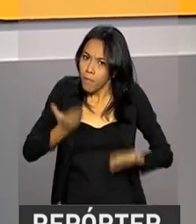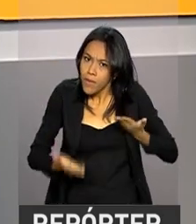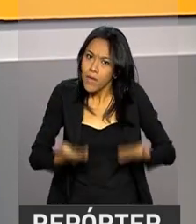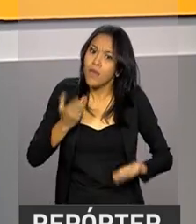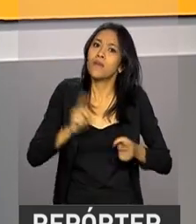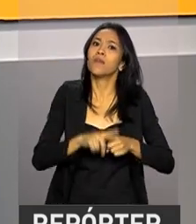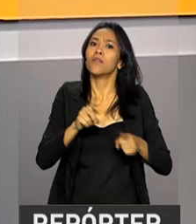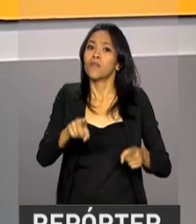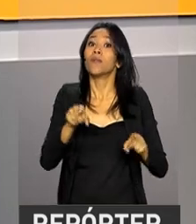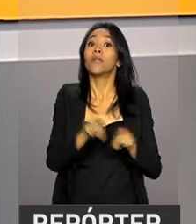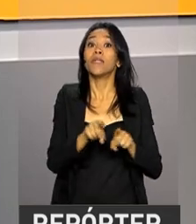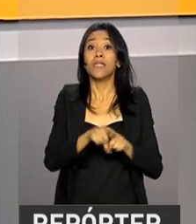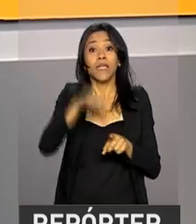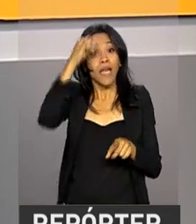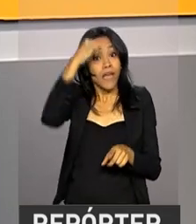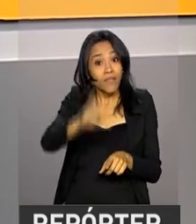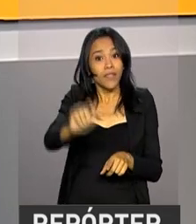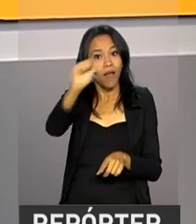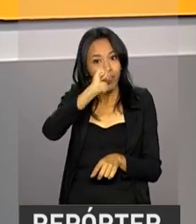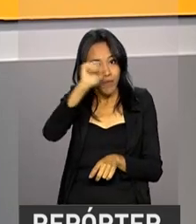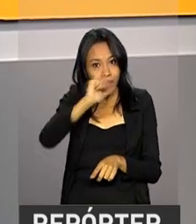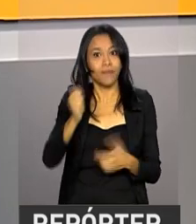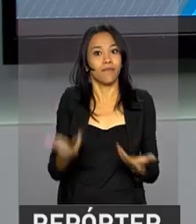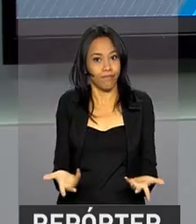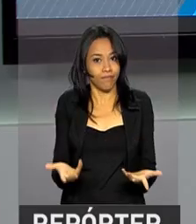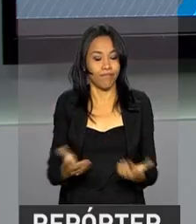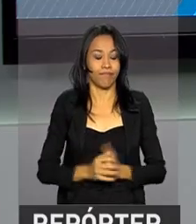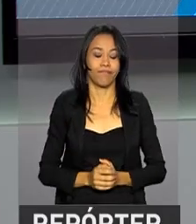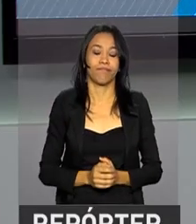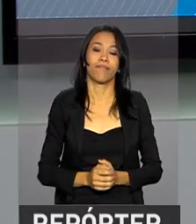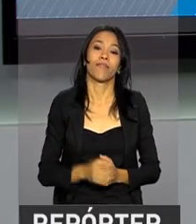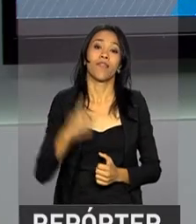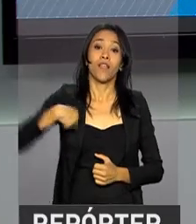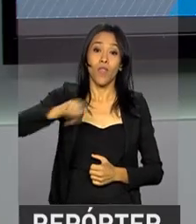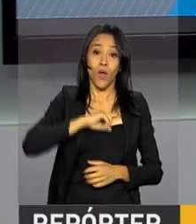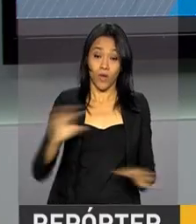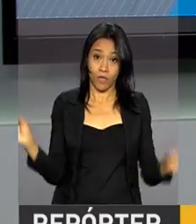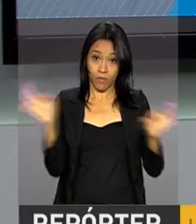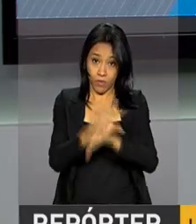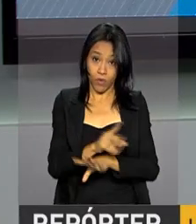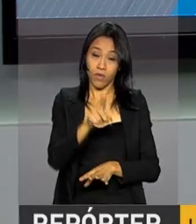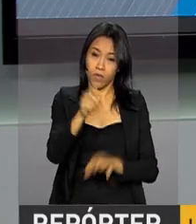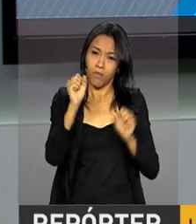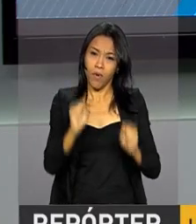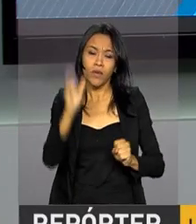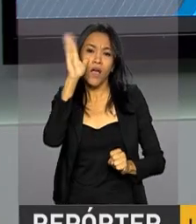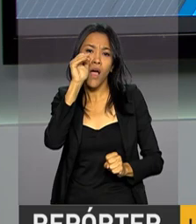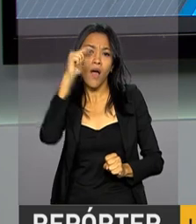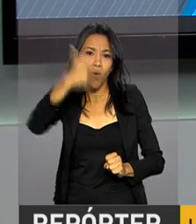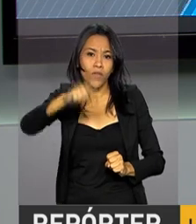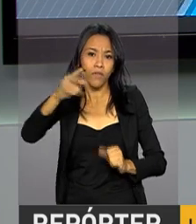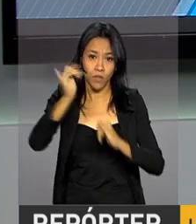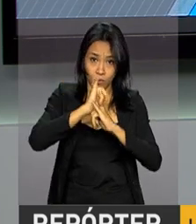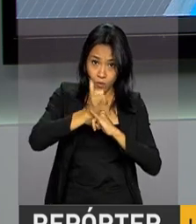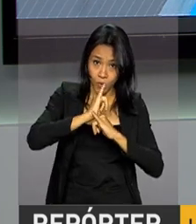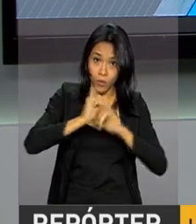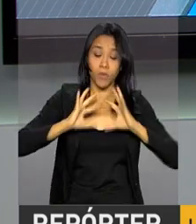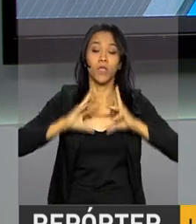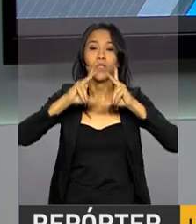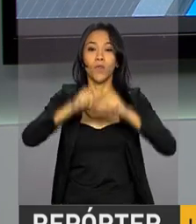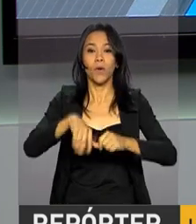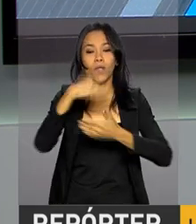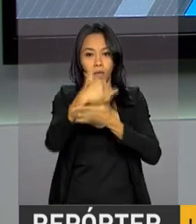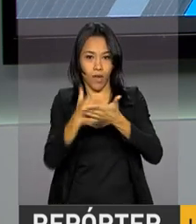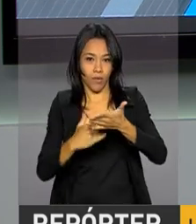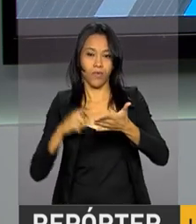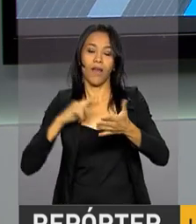adequado e evitar consumo de bebidas alcoólicas. Nós ficamos por aqui. Você pode rever as reportagens no YouTube. E toda a nossa